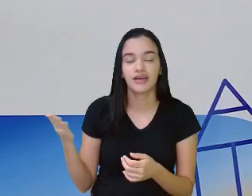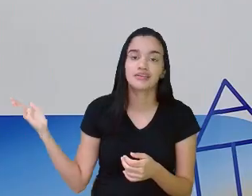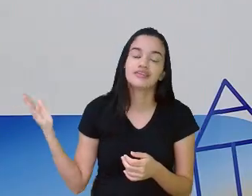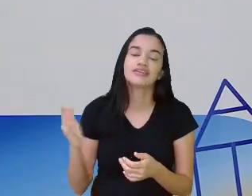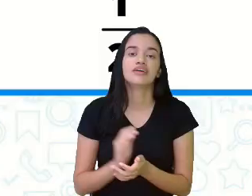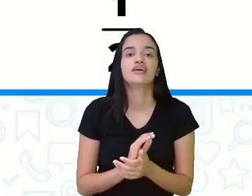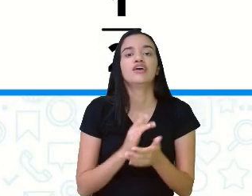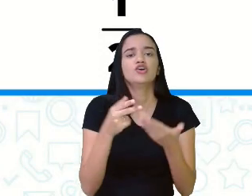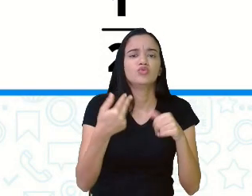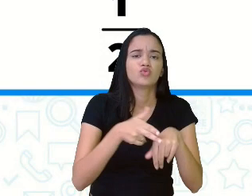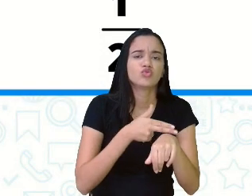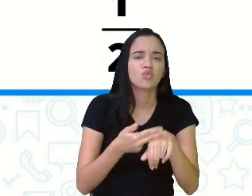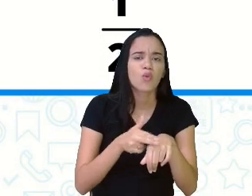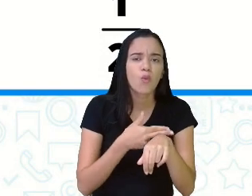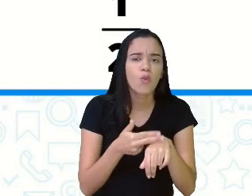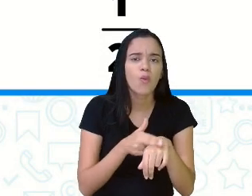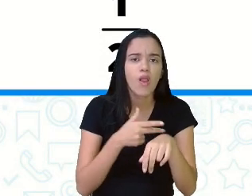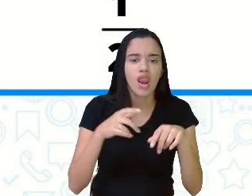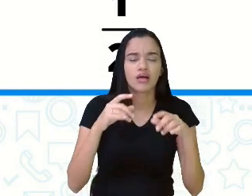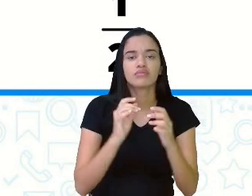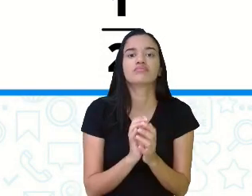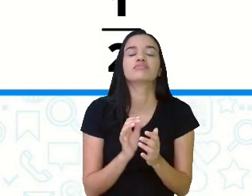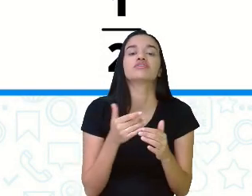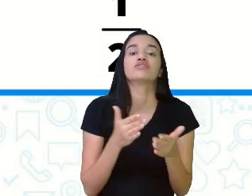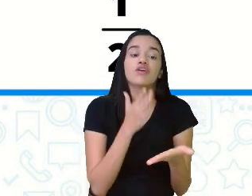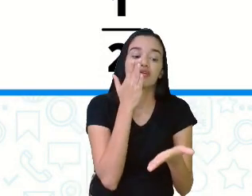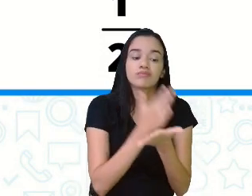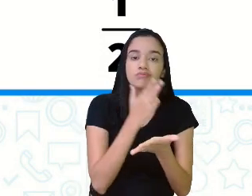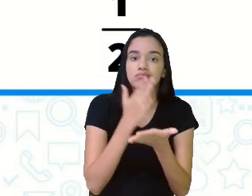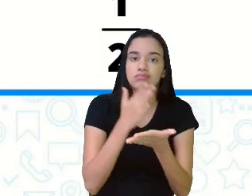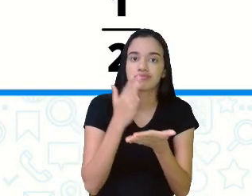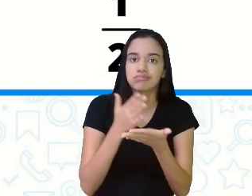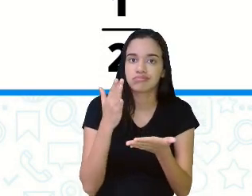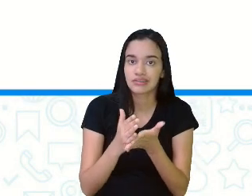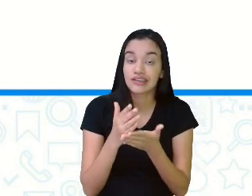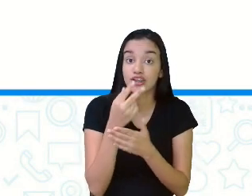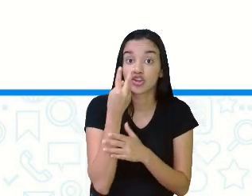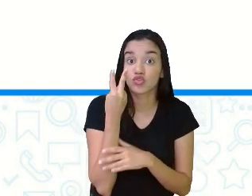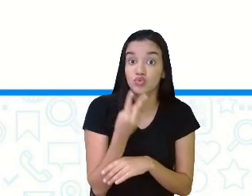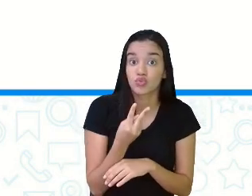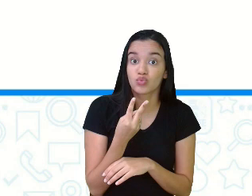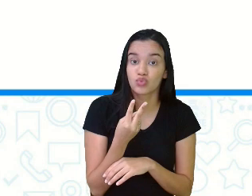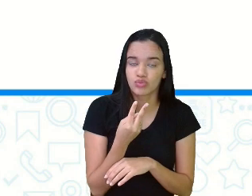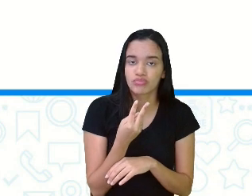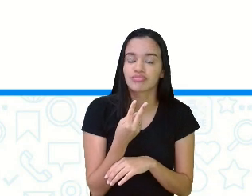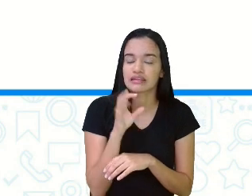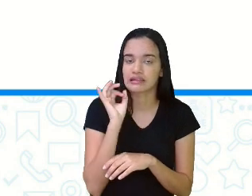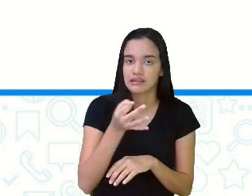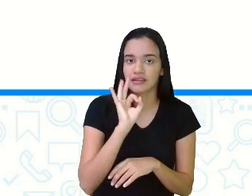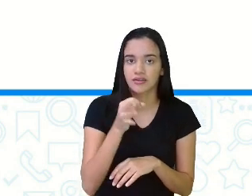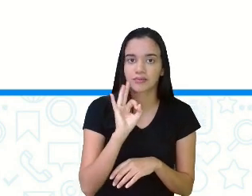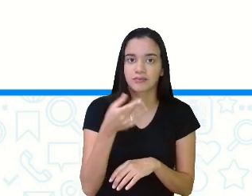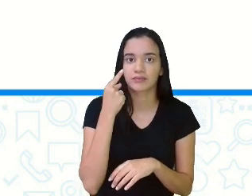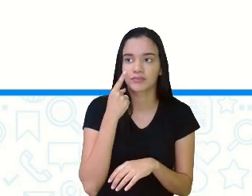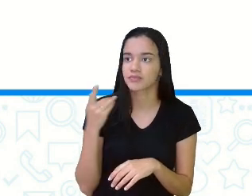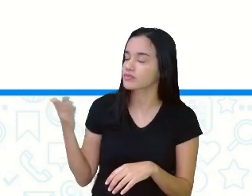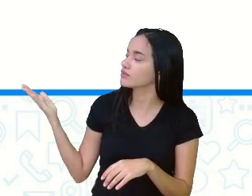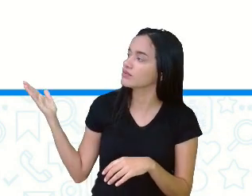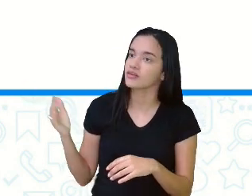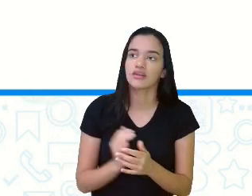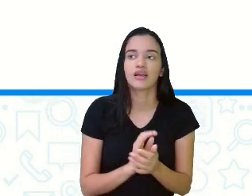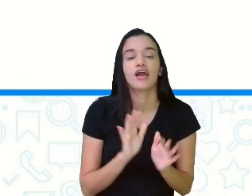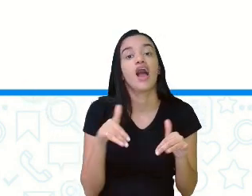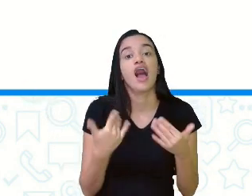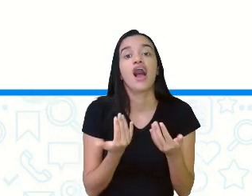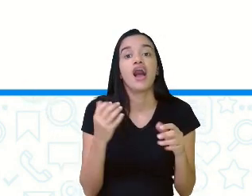de chocolate inteira e que foi dividida logo em seguida em 2 partes, certo?